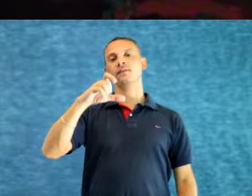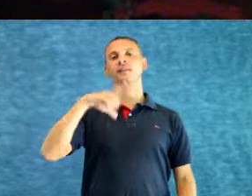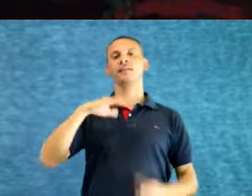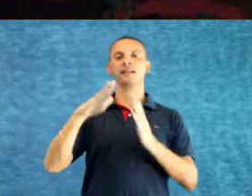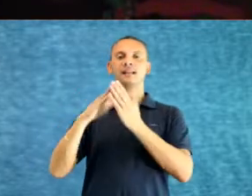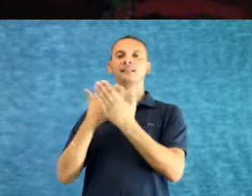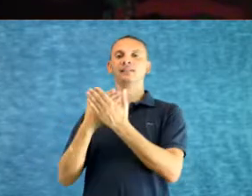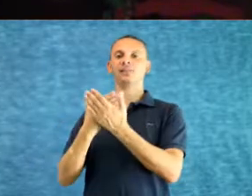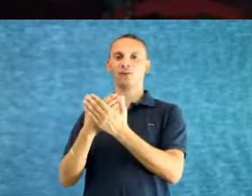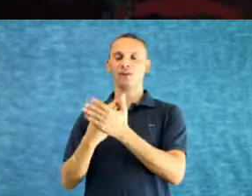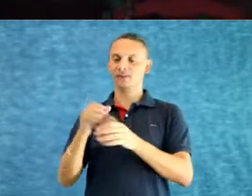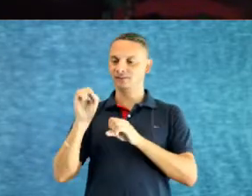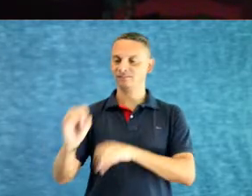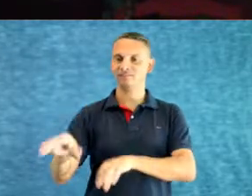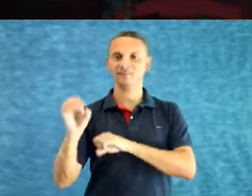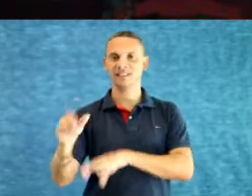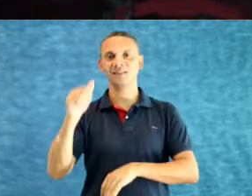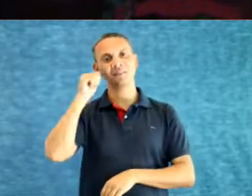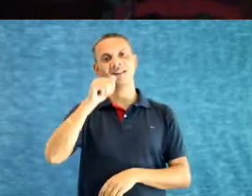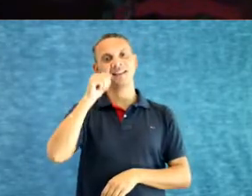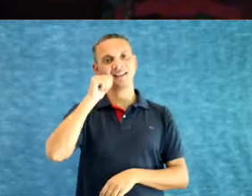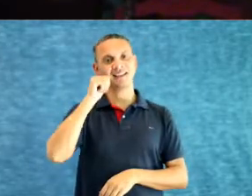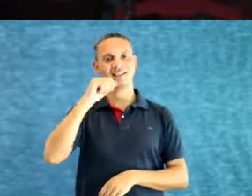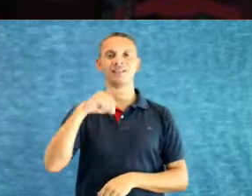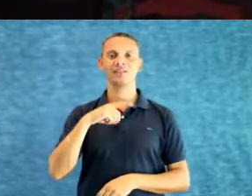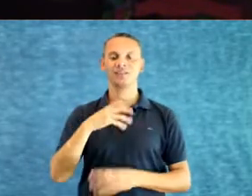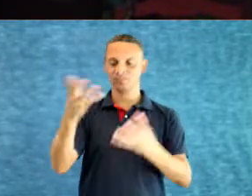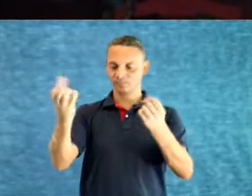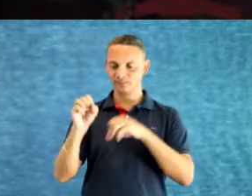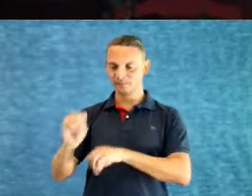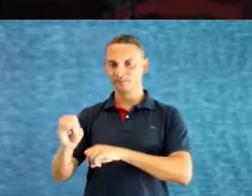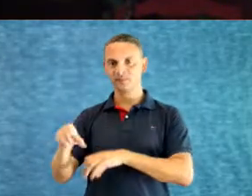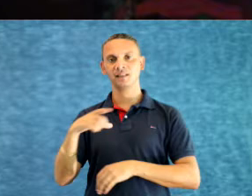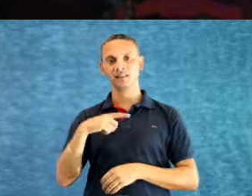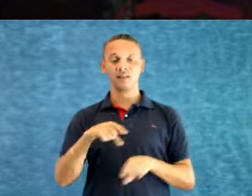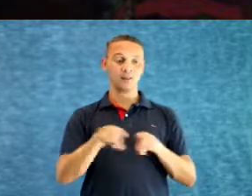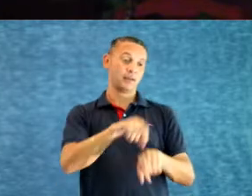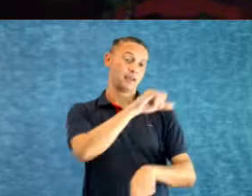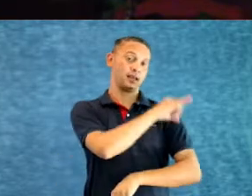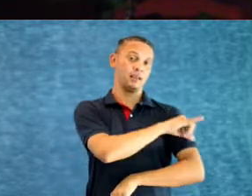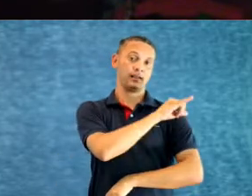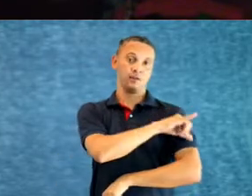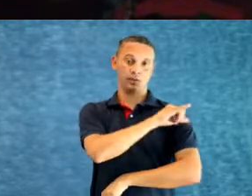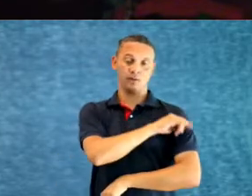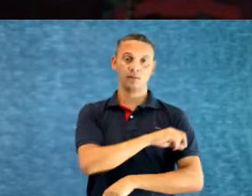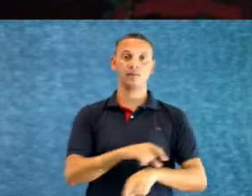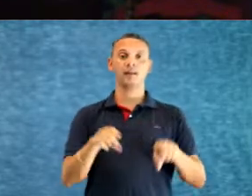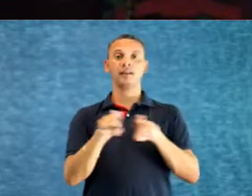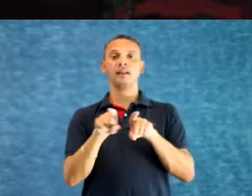fico pulando de assunto. Nada. Mais alguma coisa? Boa noite, professora Constância. Primeiro,